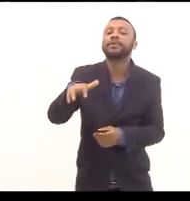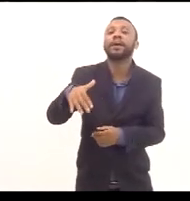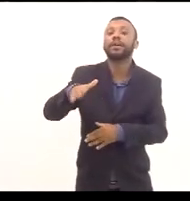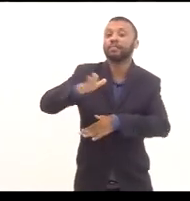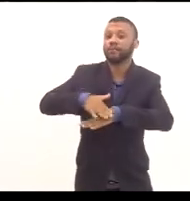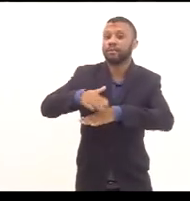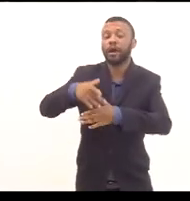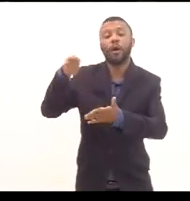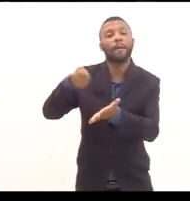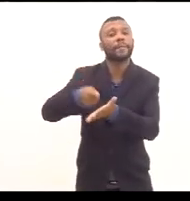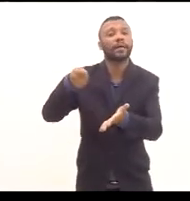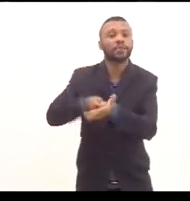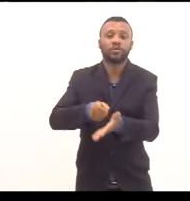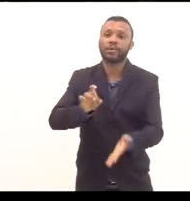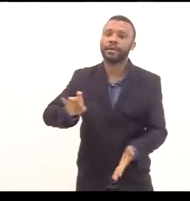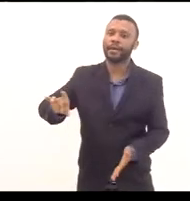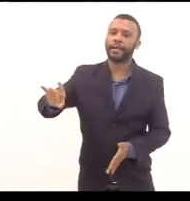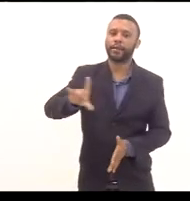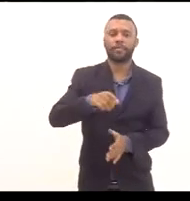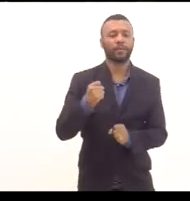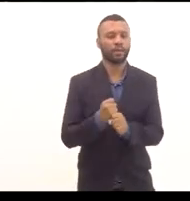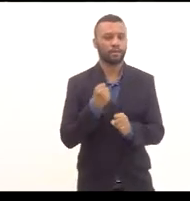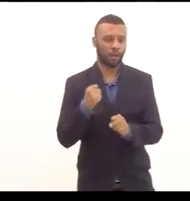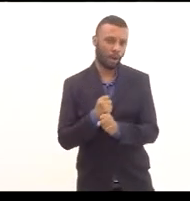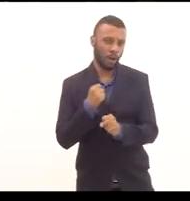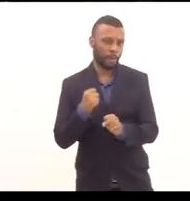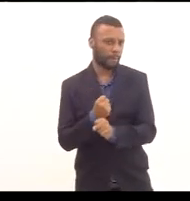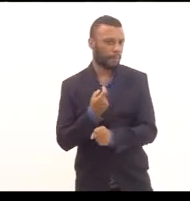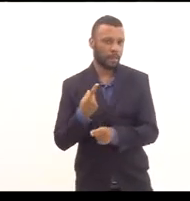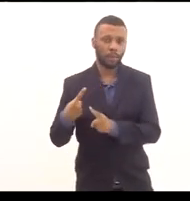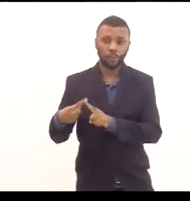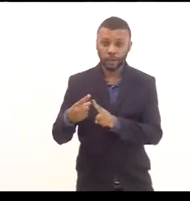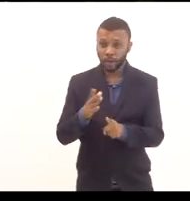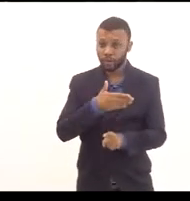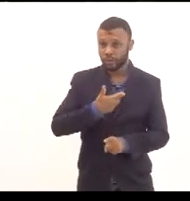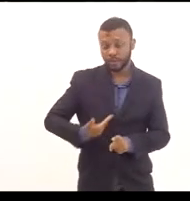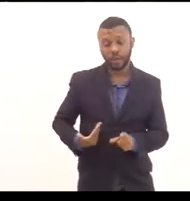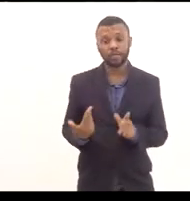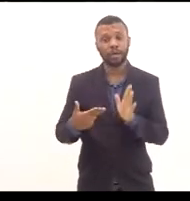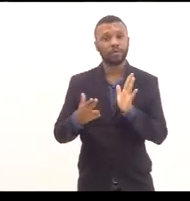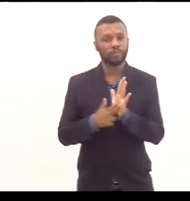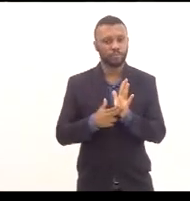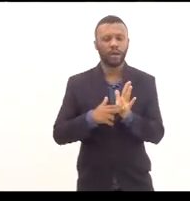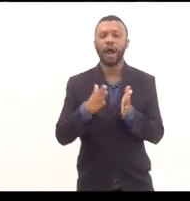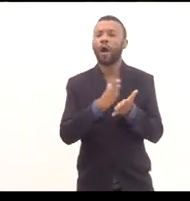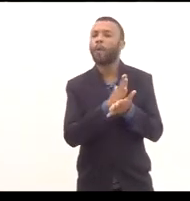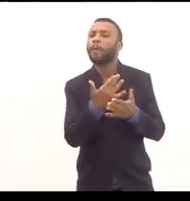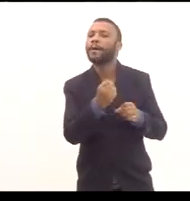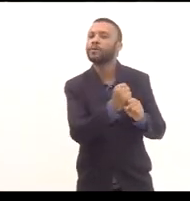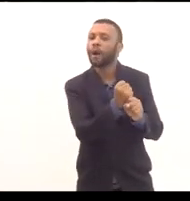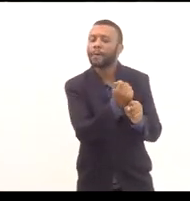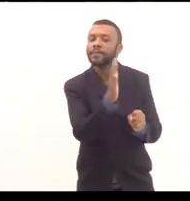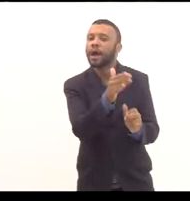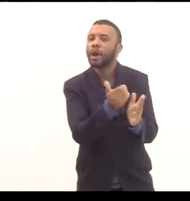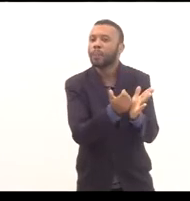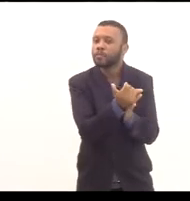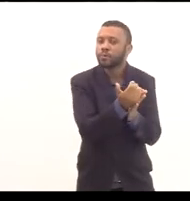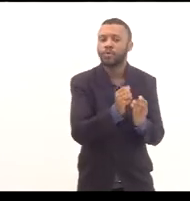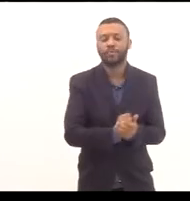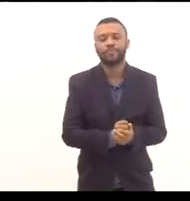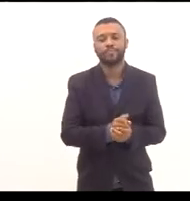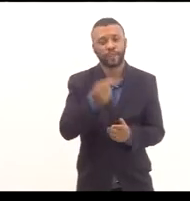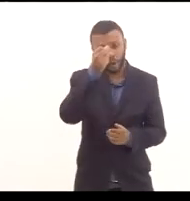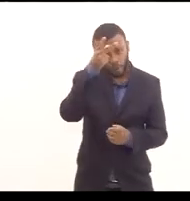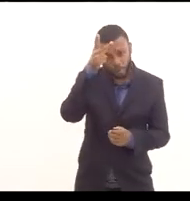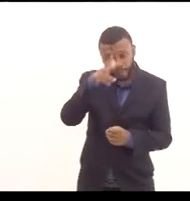obrigação em relação é mais nobres porque assim é o estado assumiu algumas e já começou o município apenas